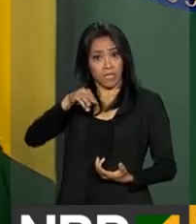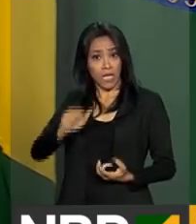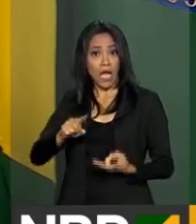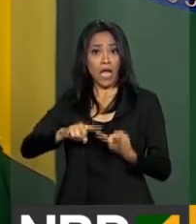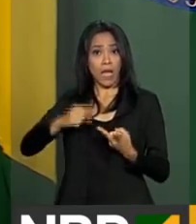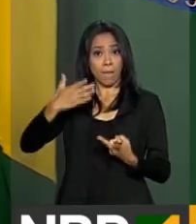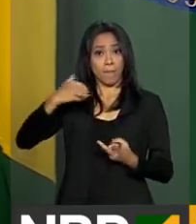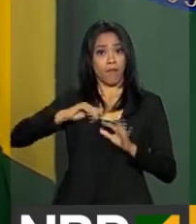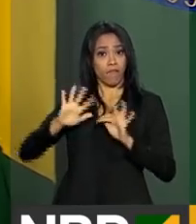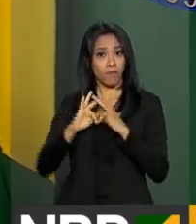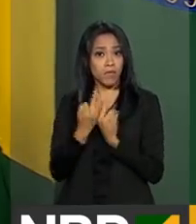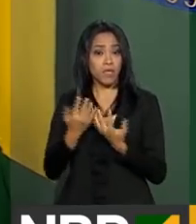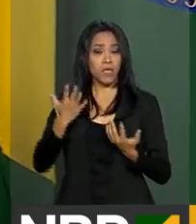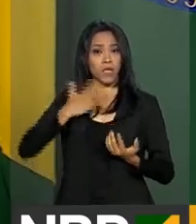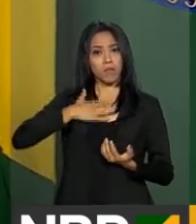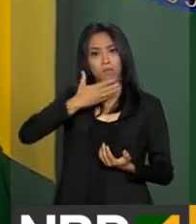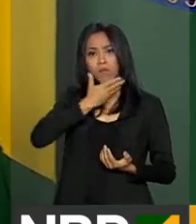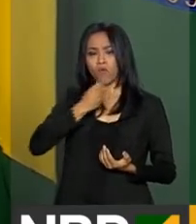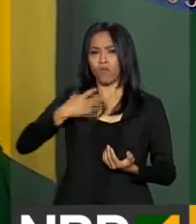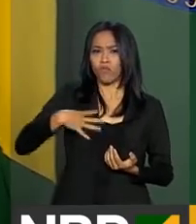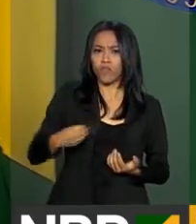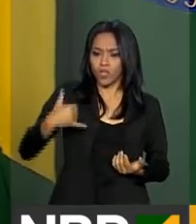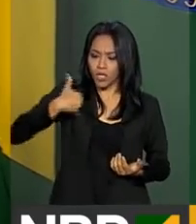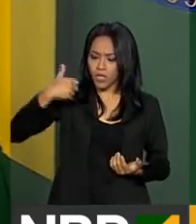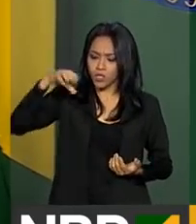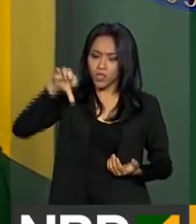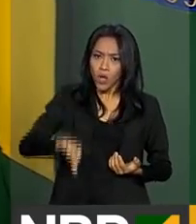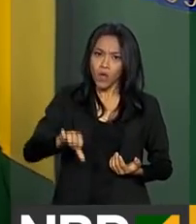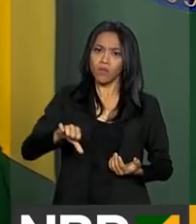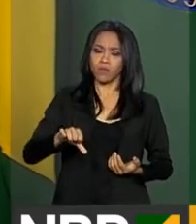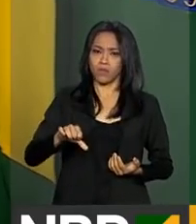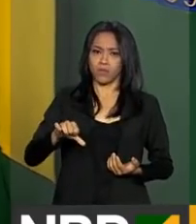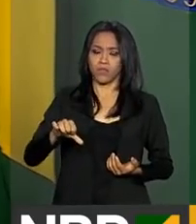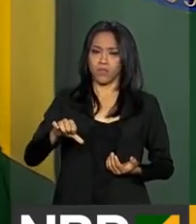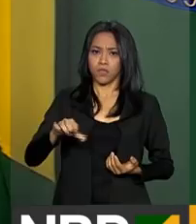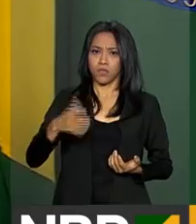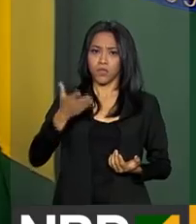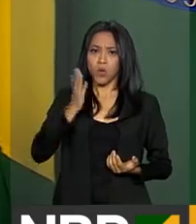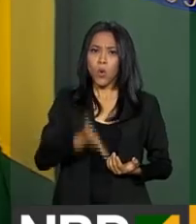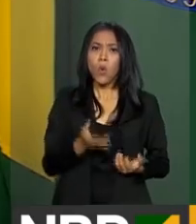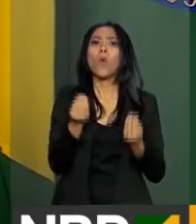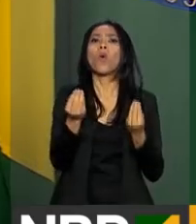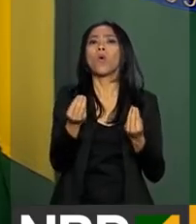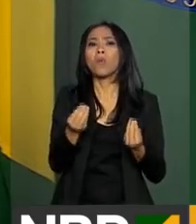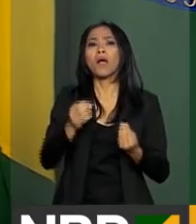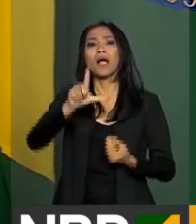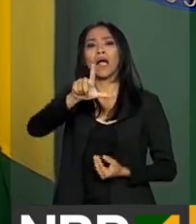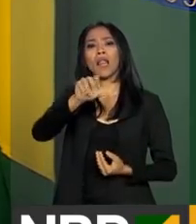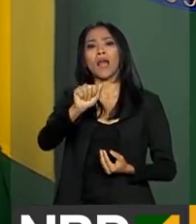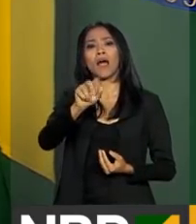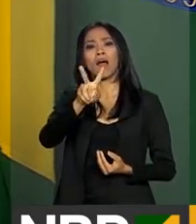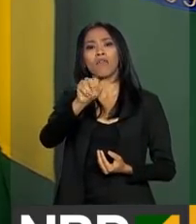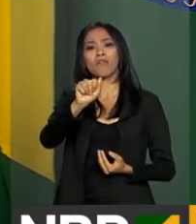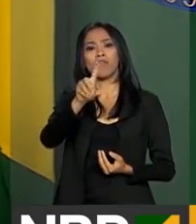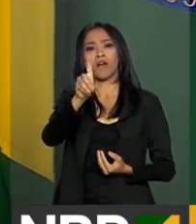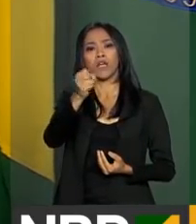filho de 9 anos de idade como lavadores de dinheiro